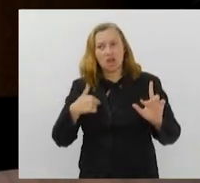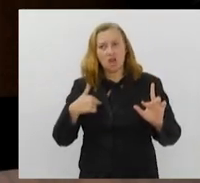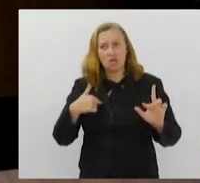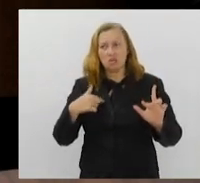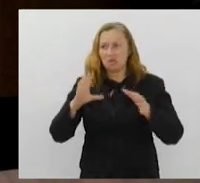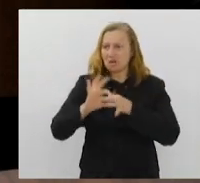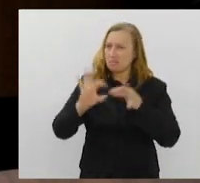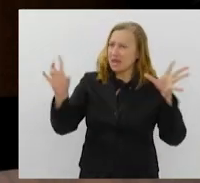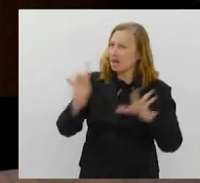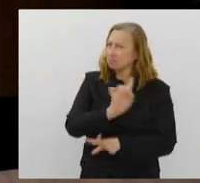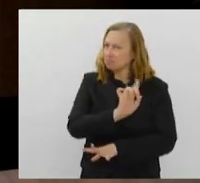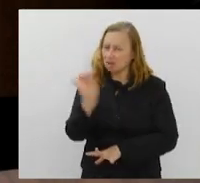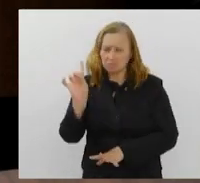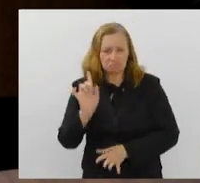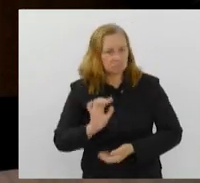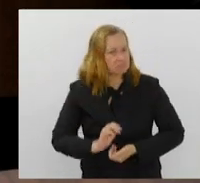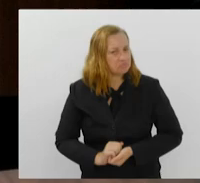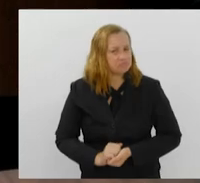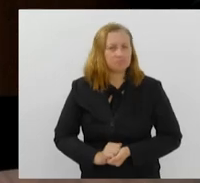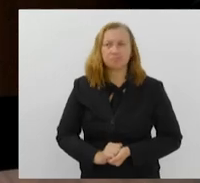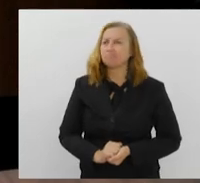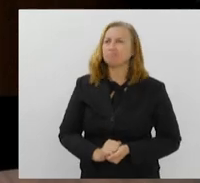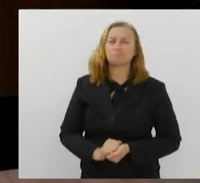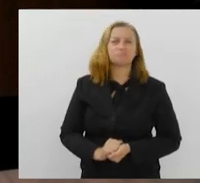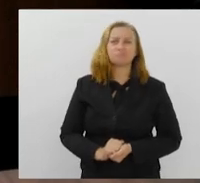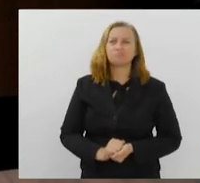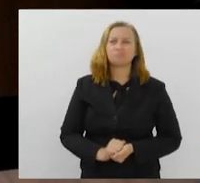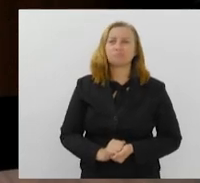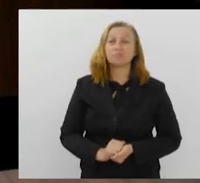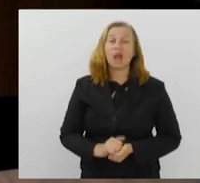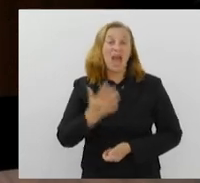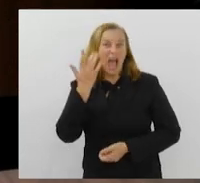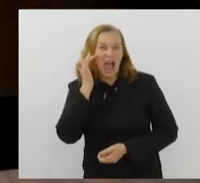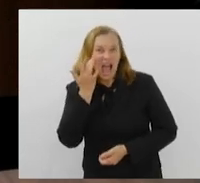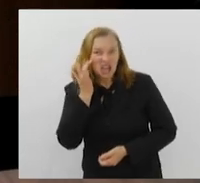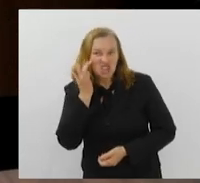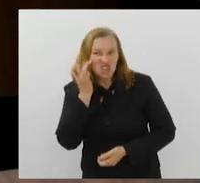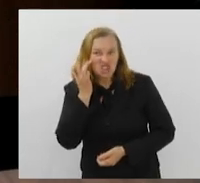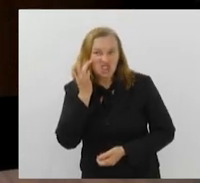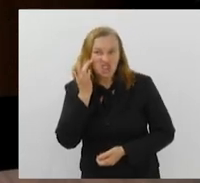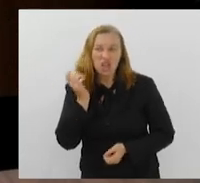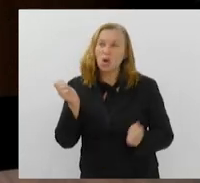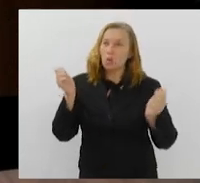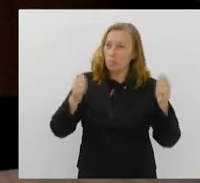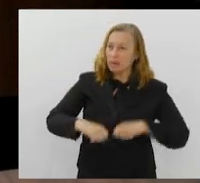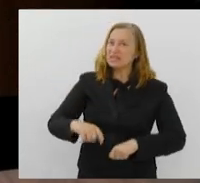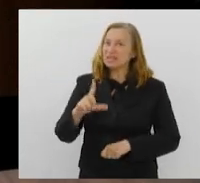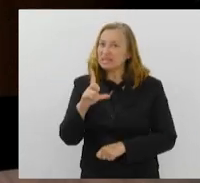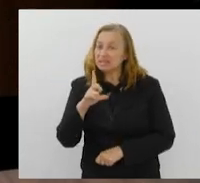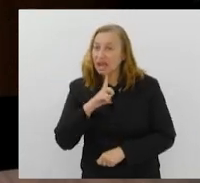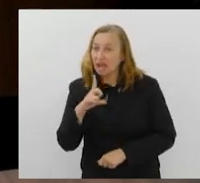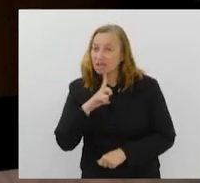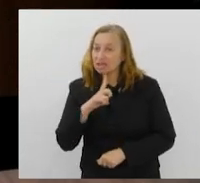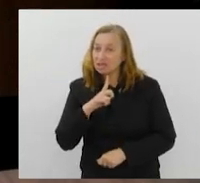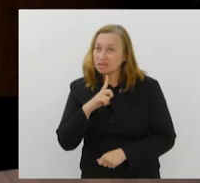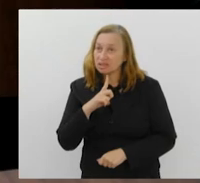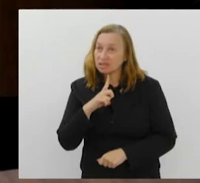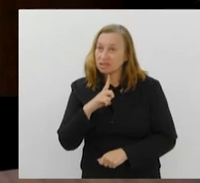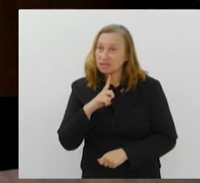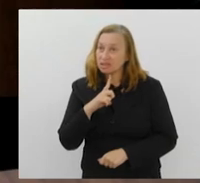liberal. Longe de ser um liberal. Acho que tem competências que têm que